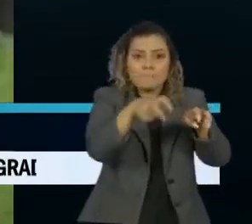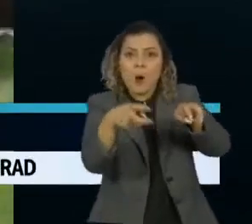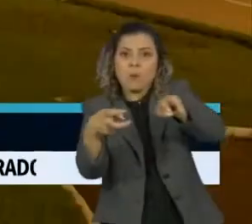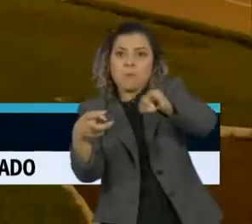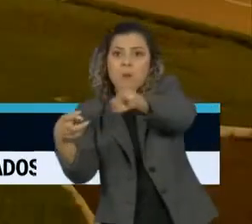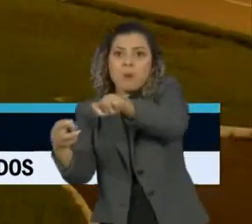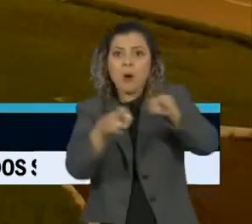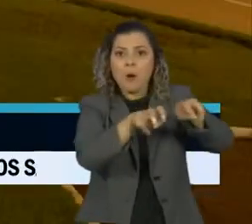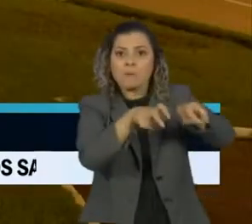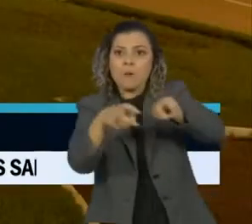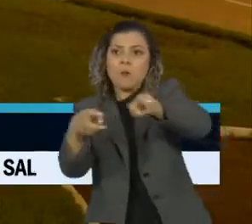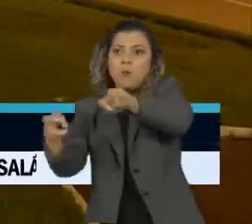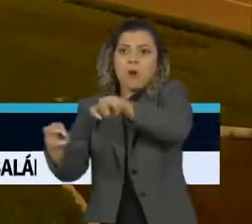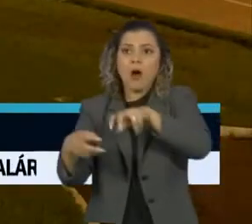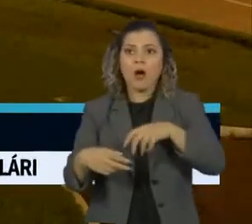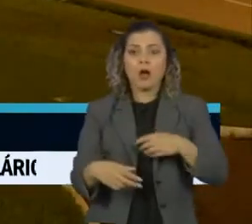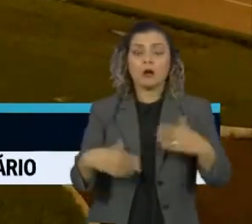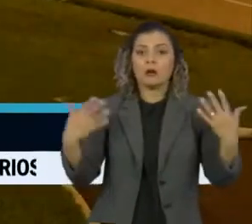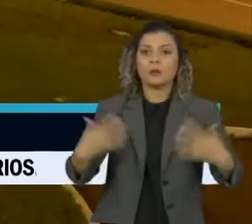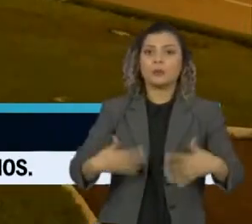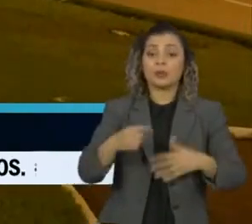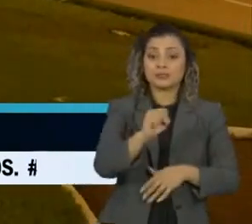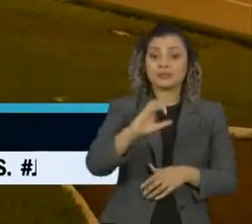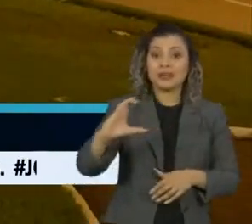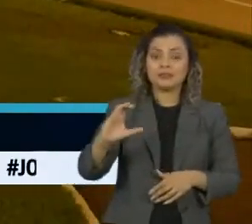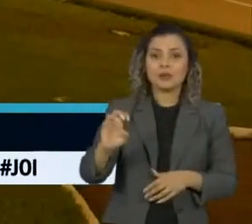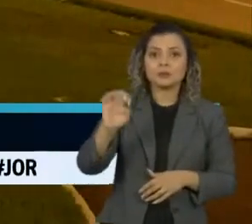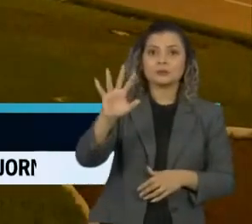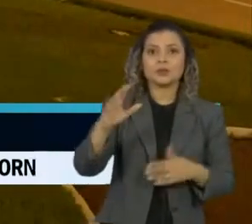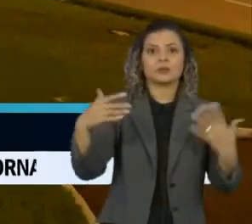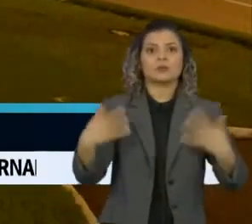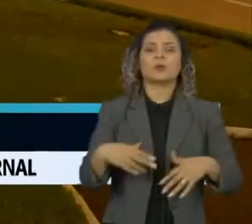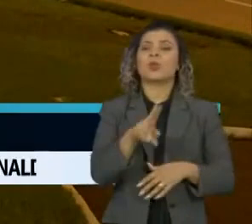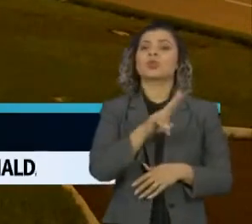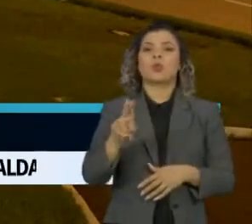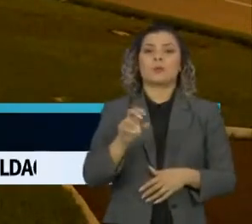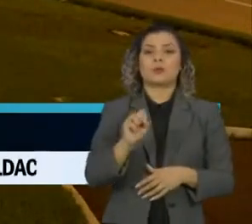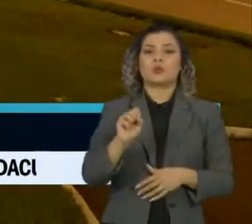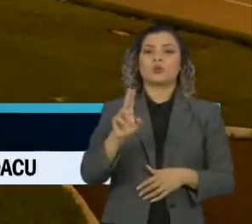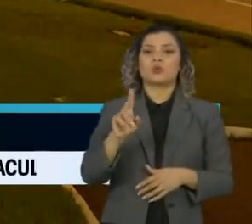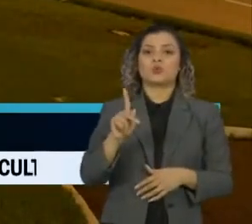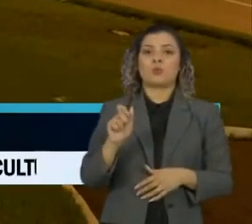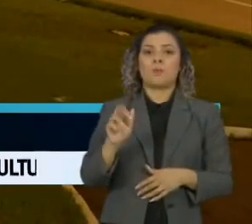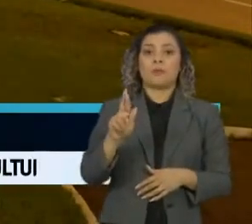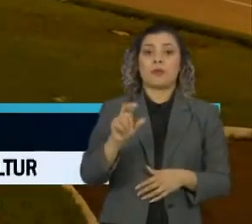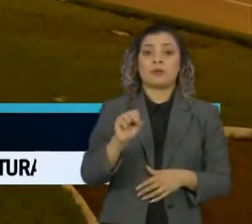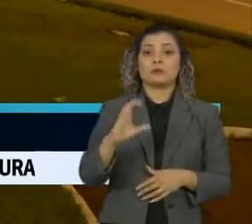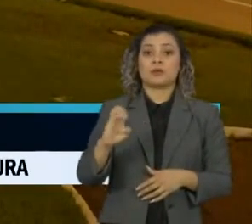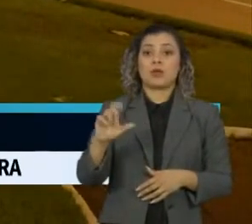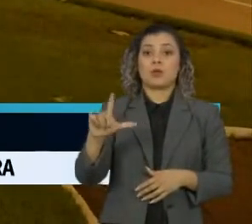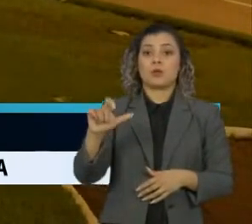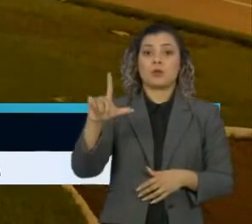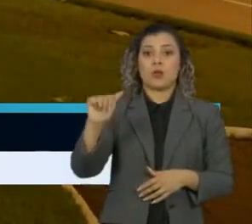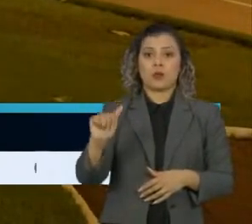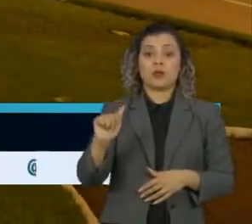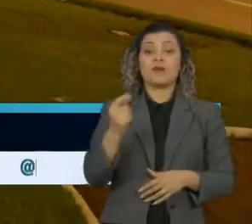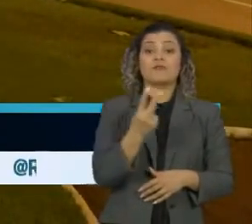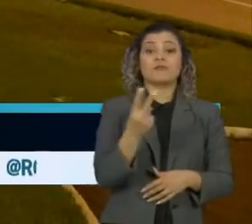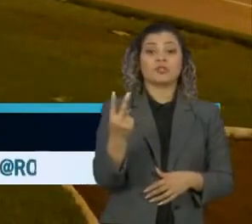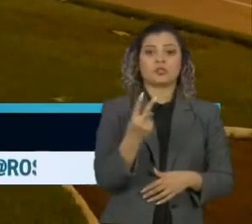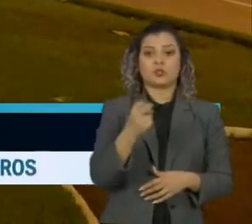do céu! O fenômeno registrado em Santa Catarina é chamado de supercélula e atingiu 22